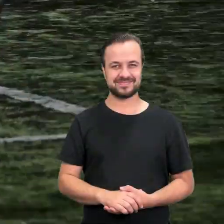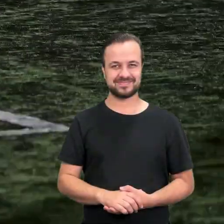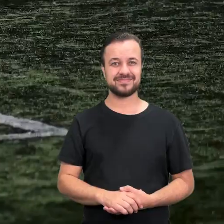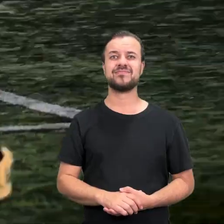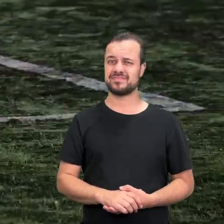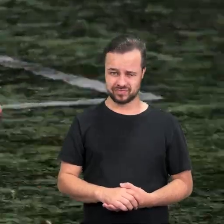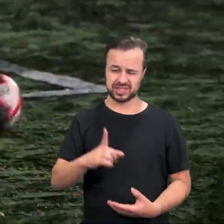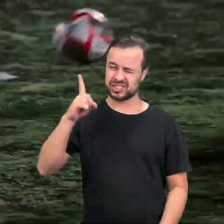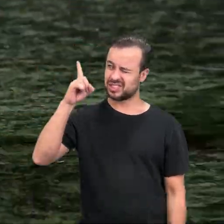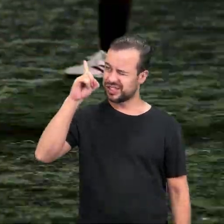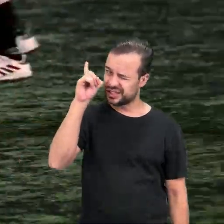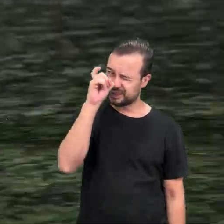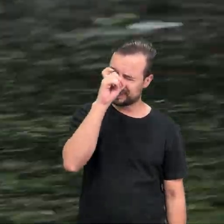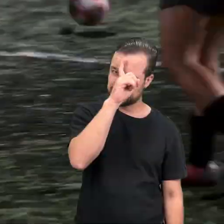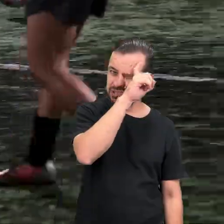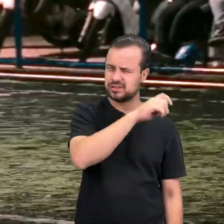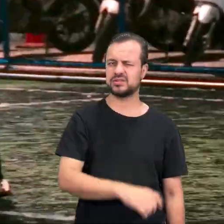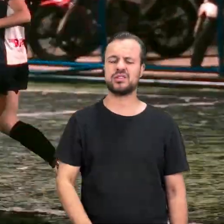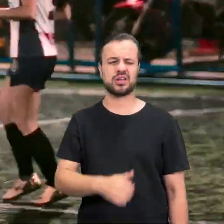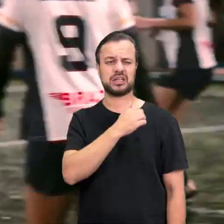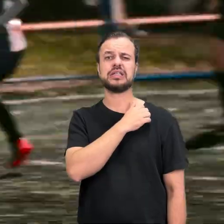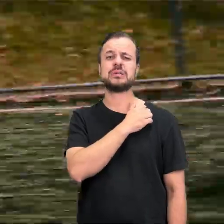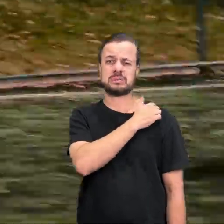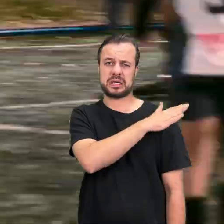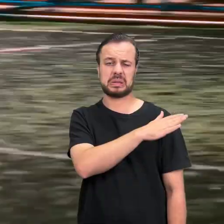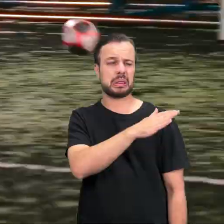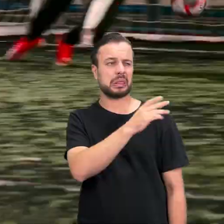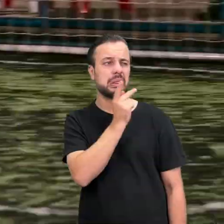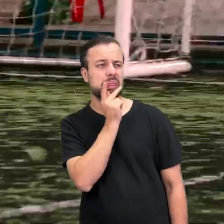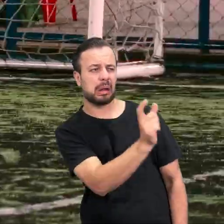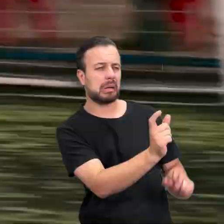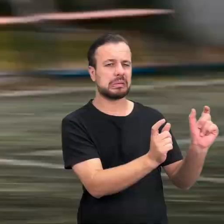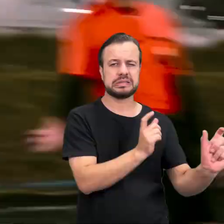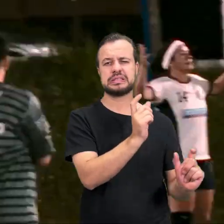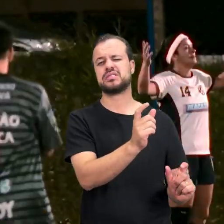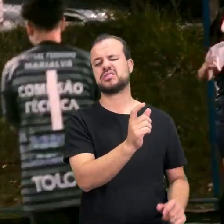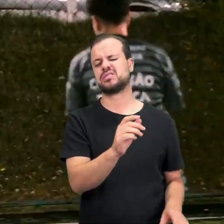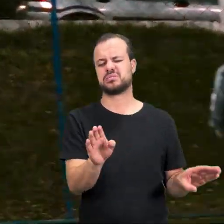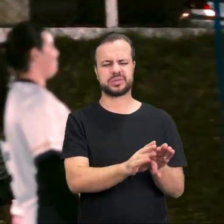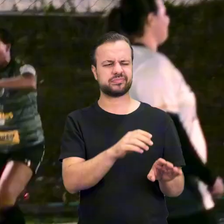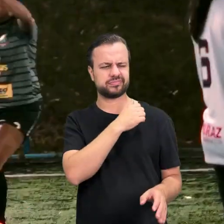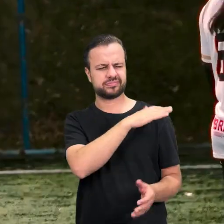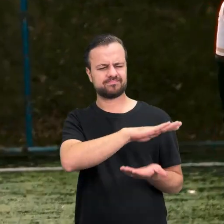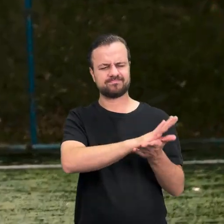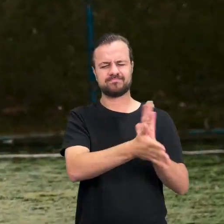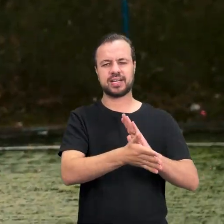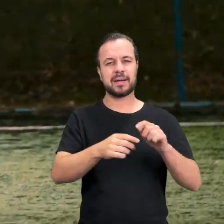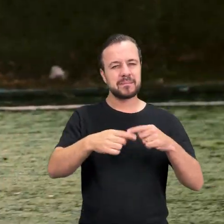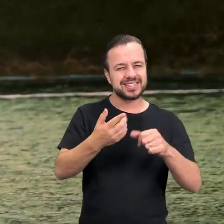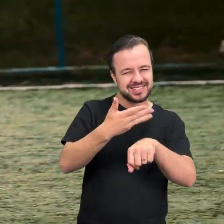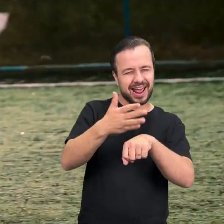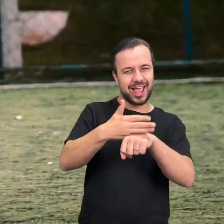Não foi fácil. Havia preconceito, apelidos pejorativos, exclusão. Mas cada treino e cada